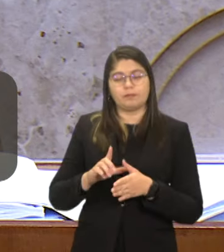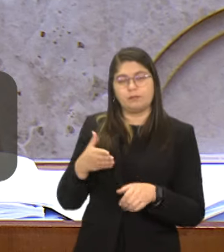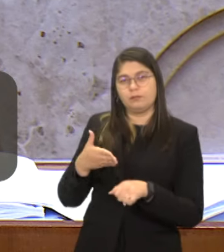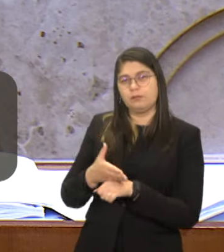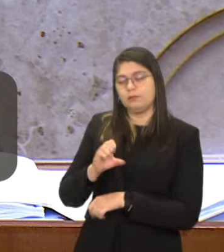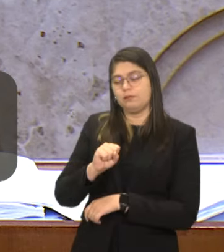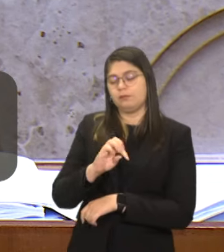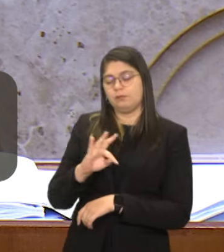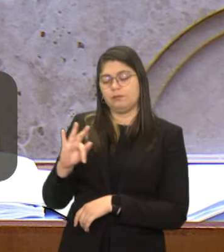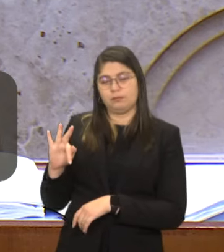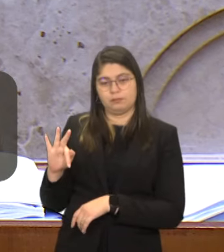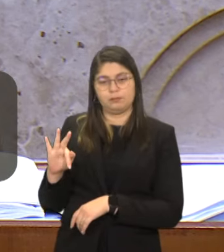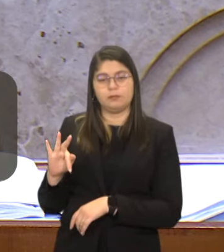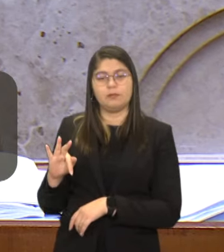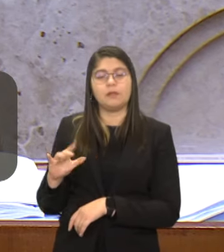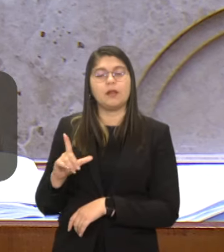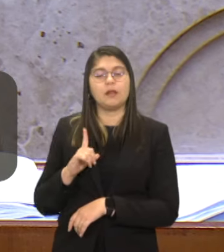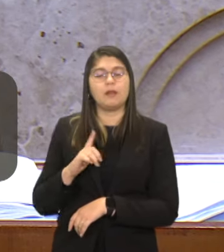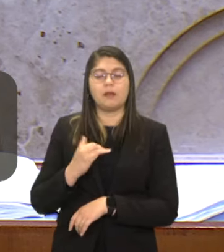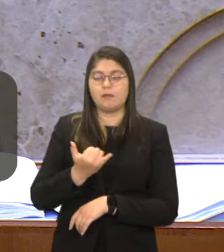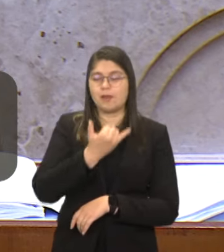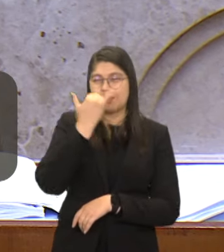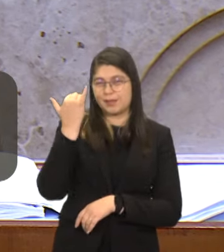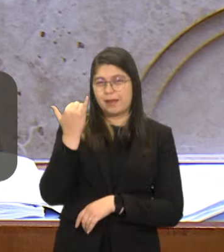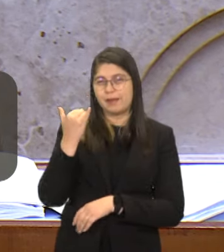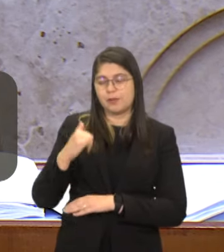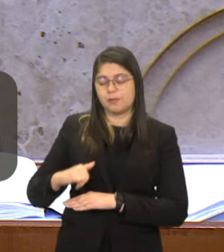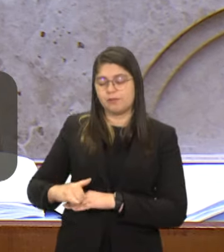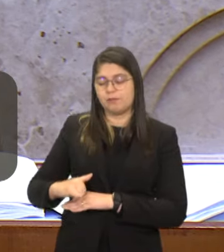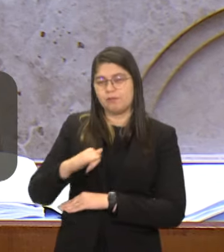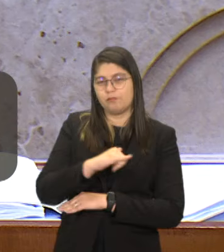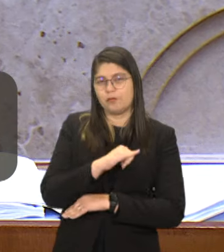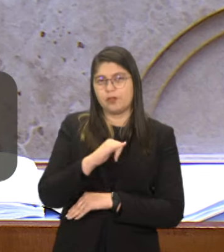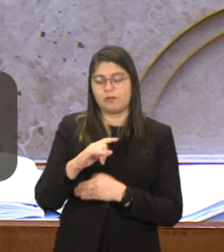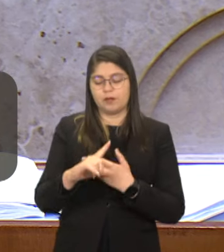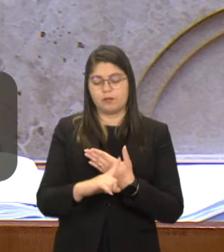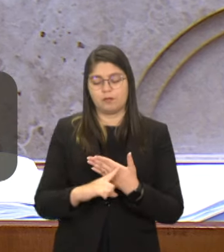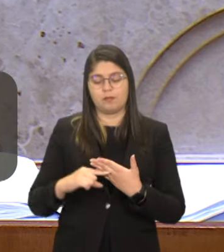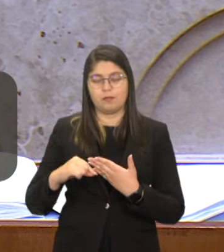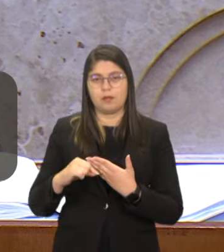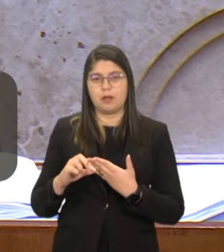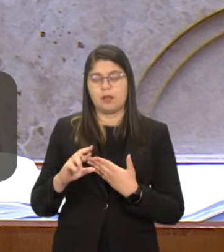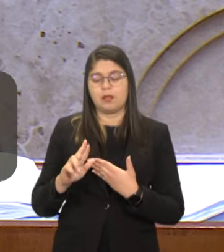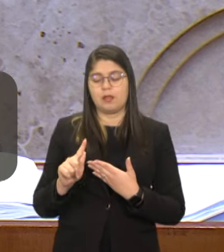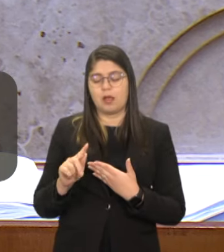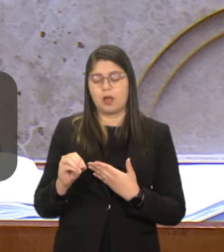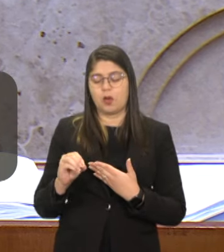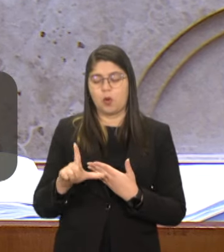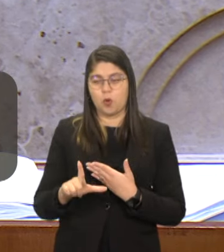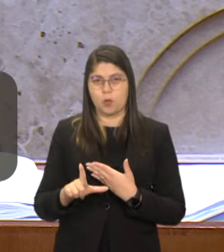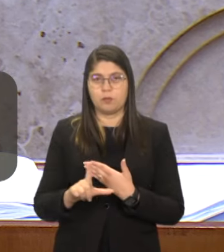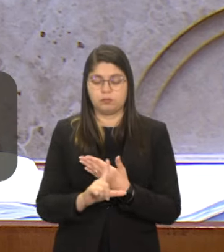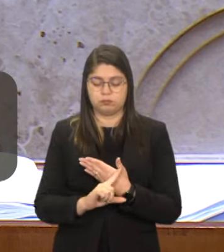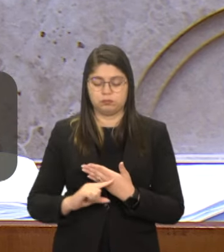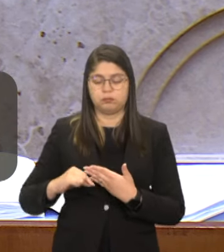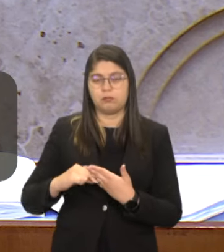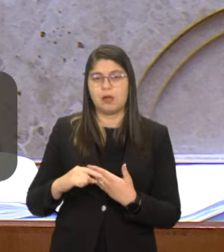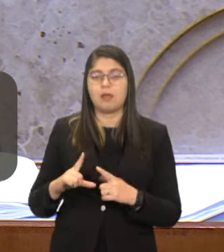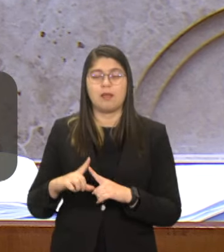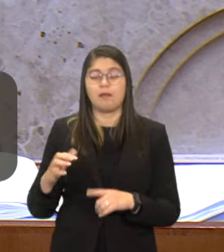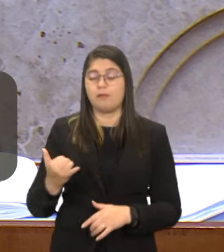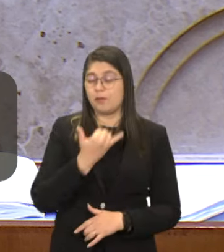quando houve o trágico acidente da Gol em 2006, eu, por uma razão profissional, estudei todos os grandes acidentes que